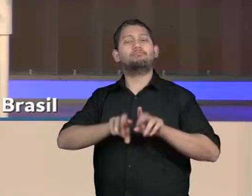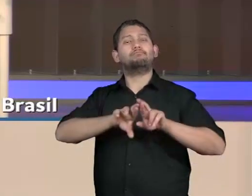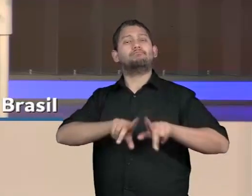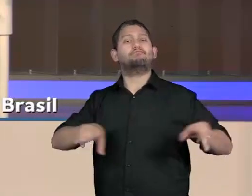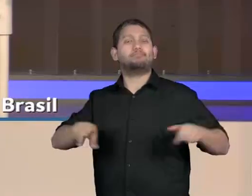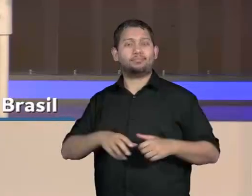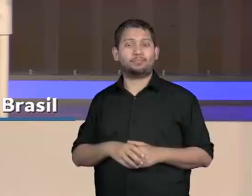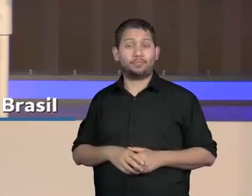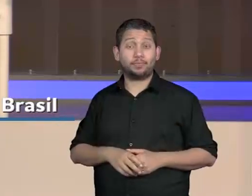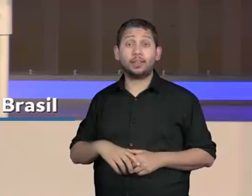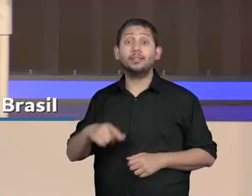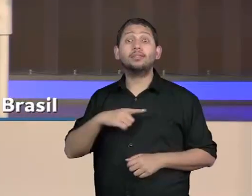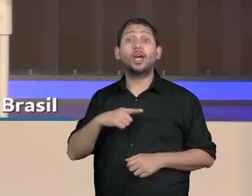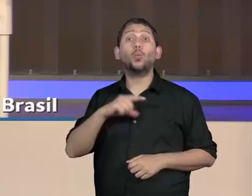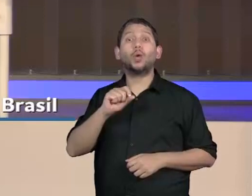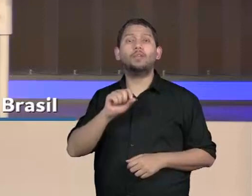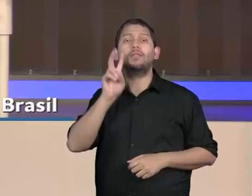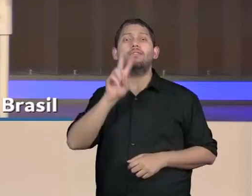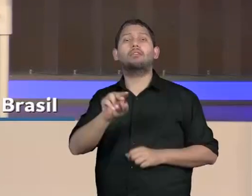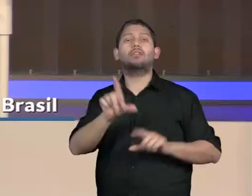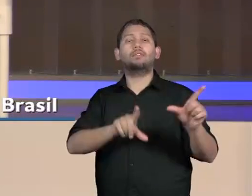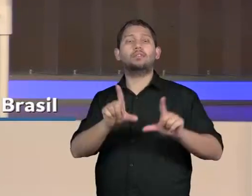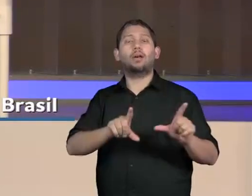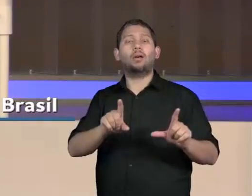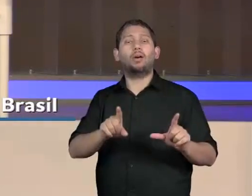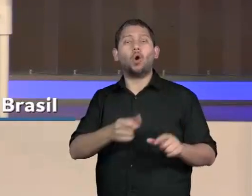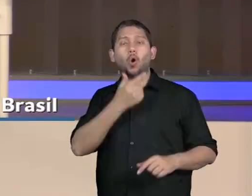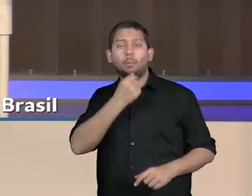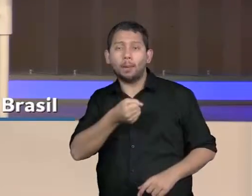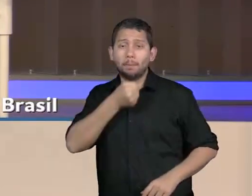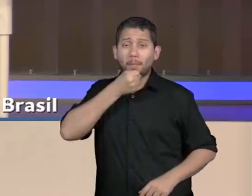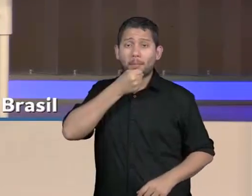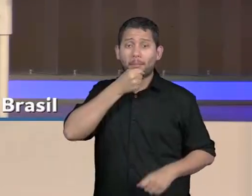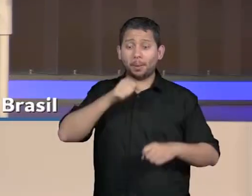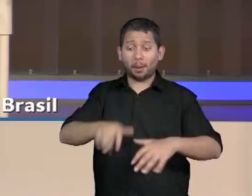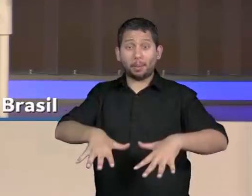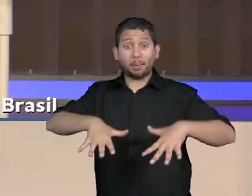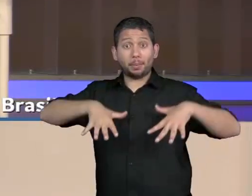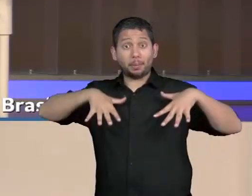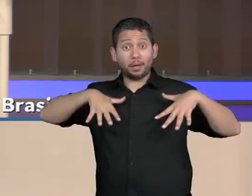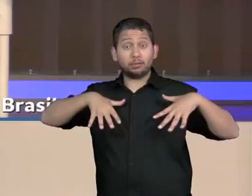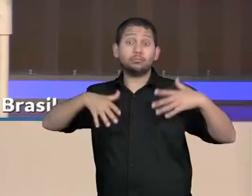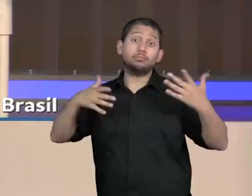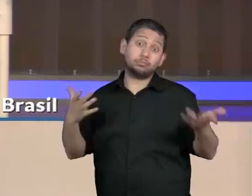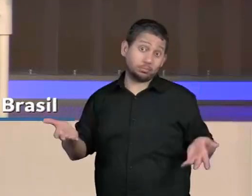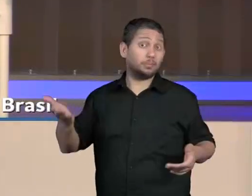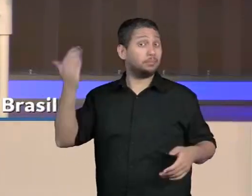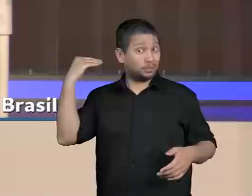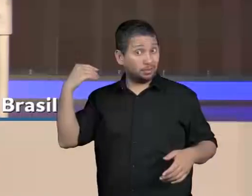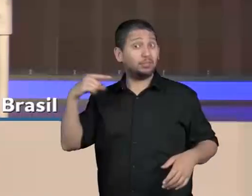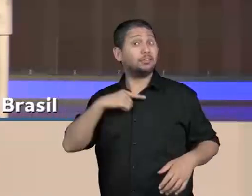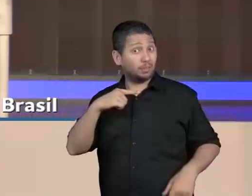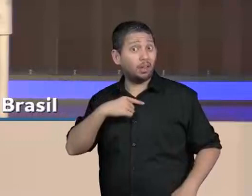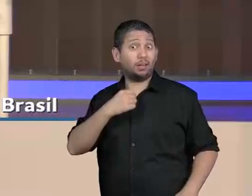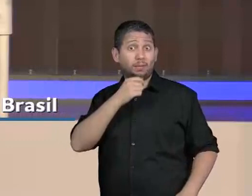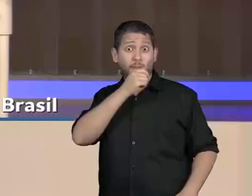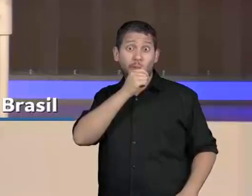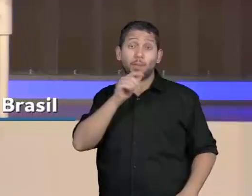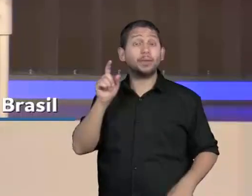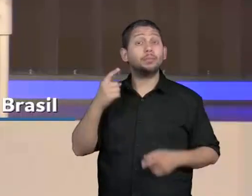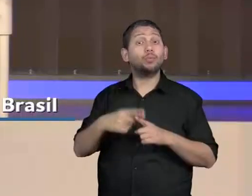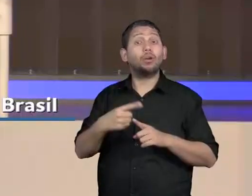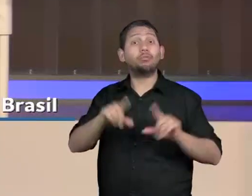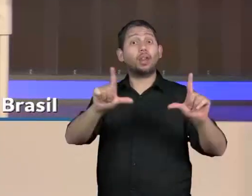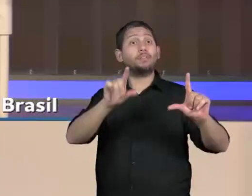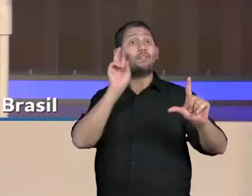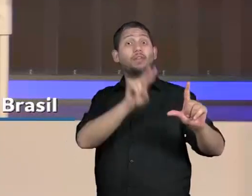programas de auditório que hoje a gente vê pela TV, hoje, né, aquela época, eles